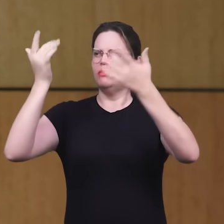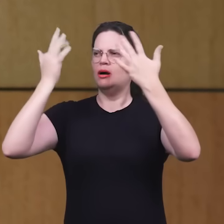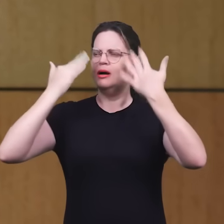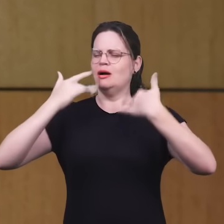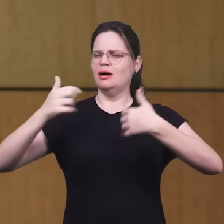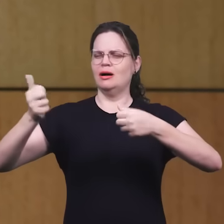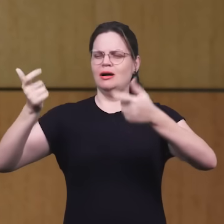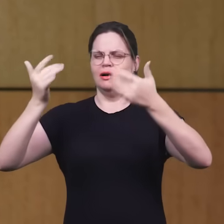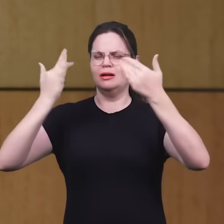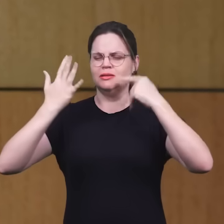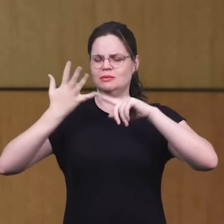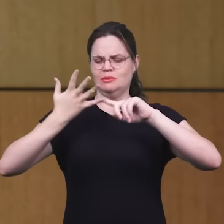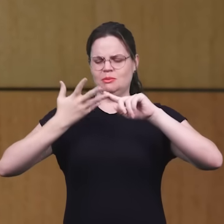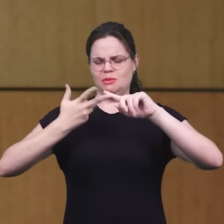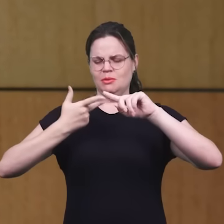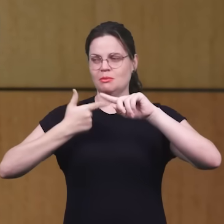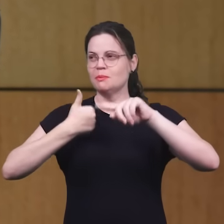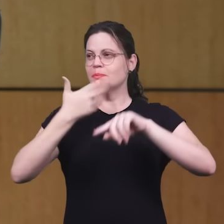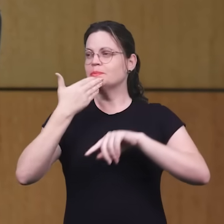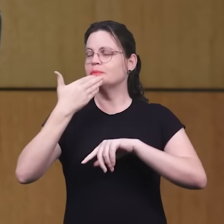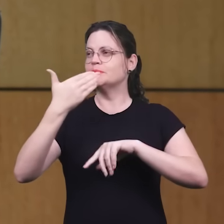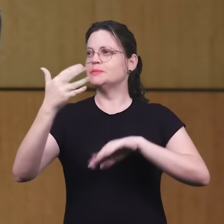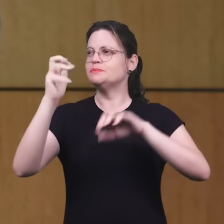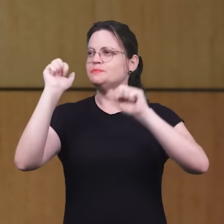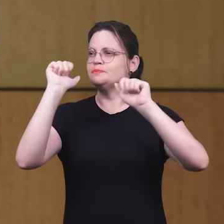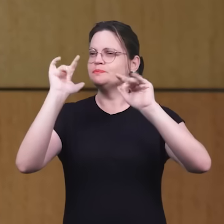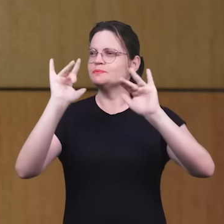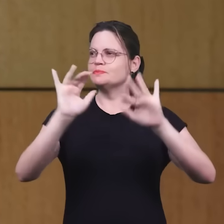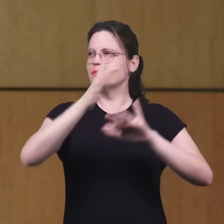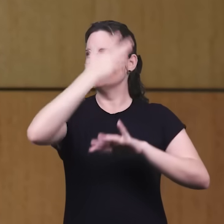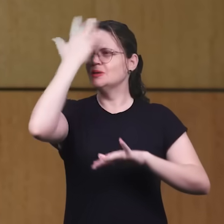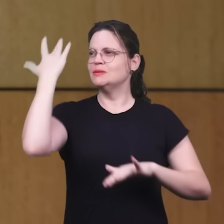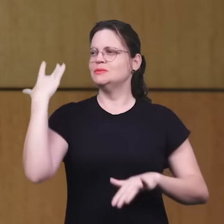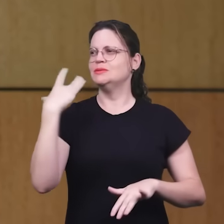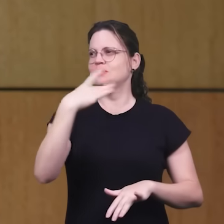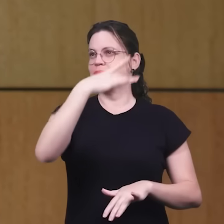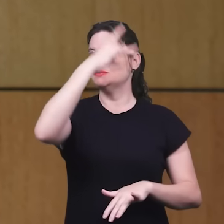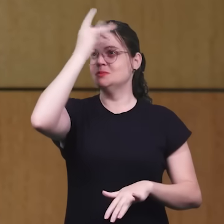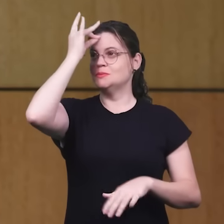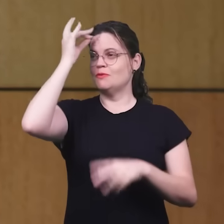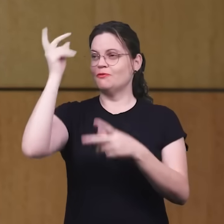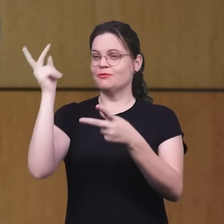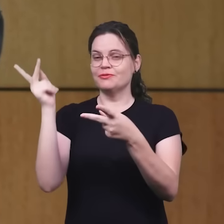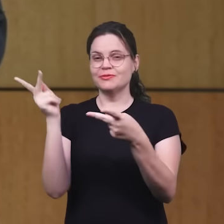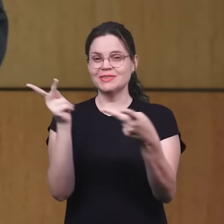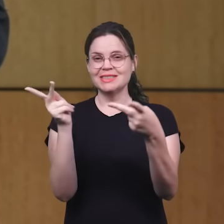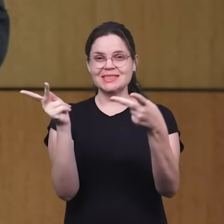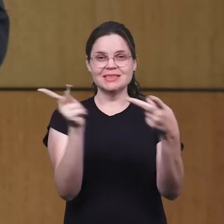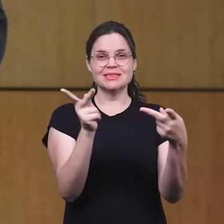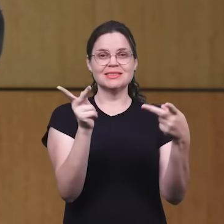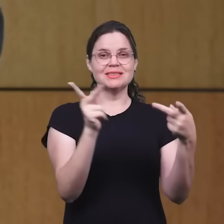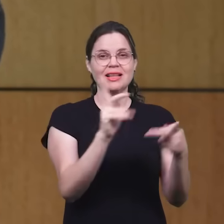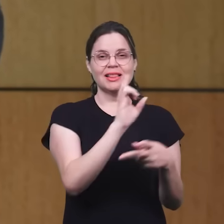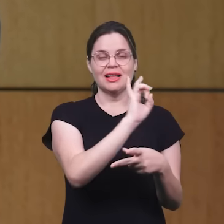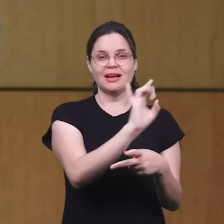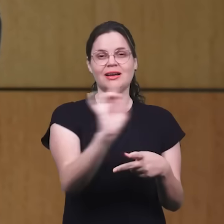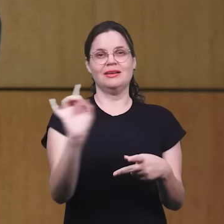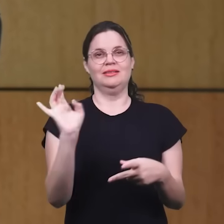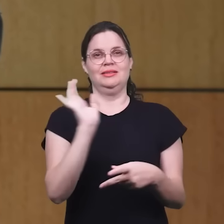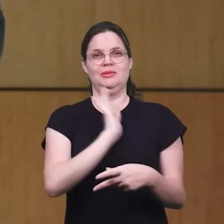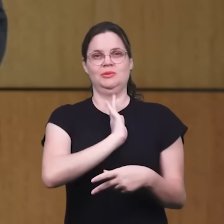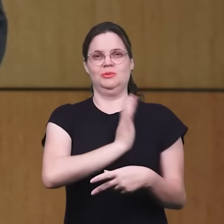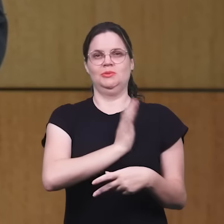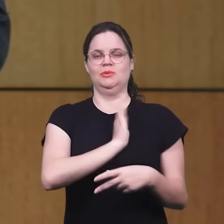são as Tuas bênçãos, pedimos para que o Teu Espírito Santo possa estar visitando a cada